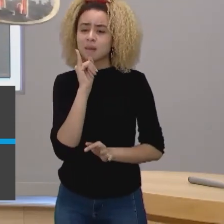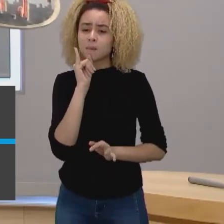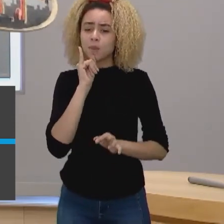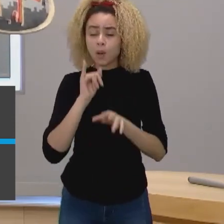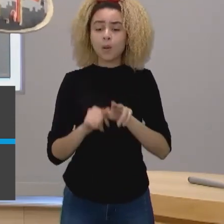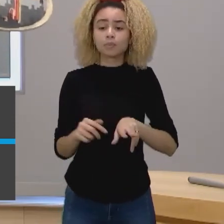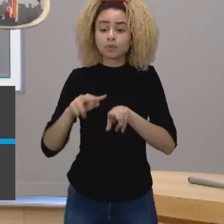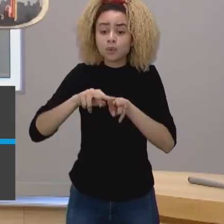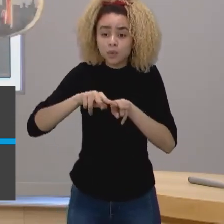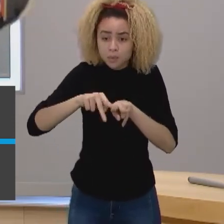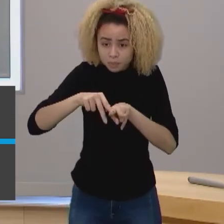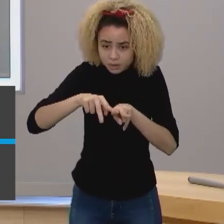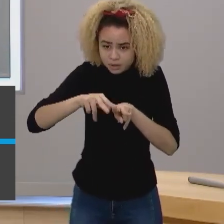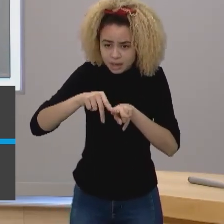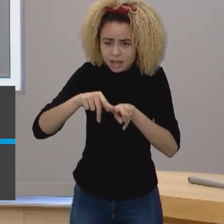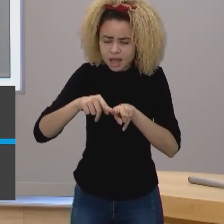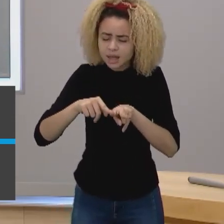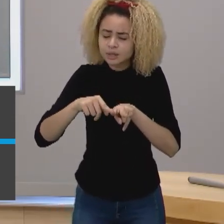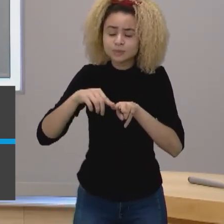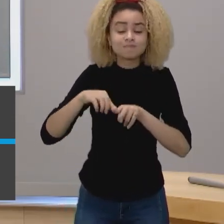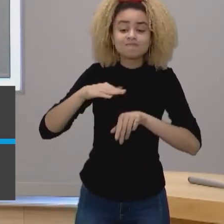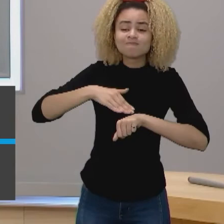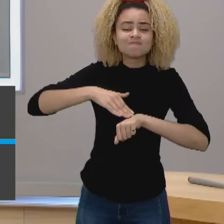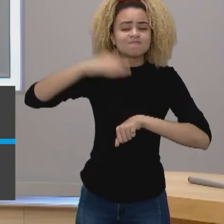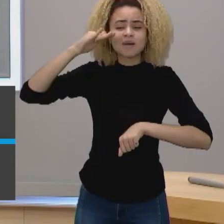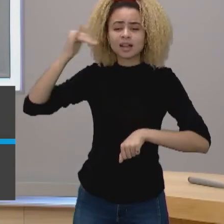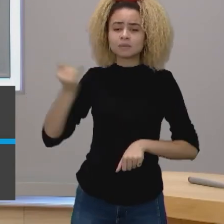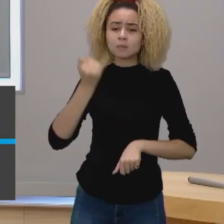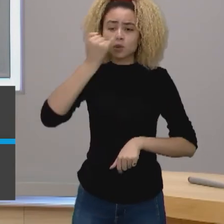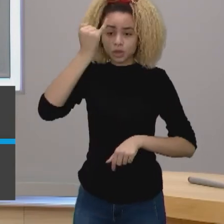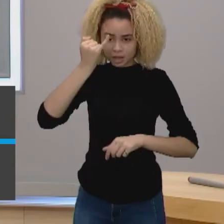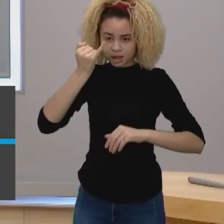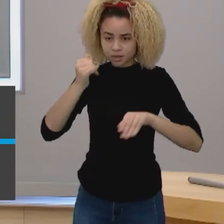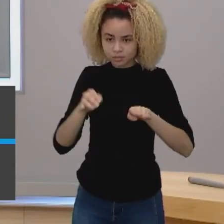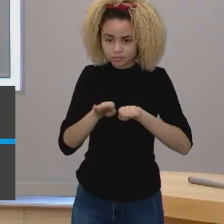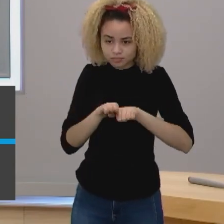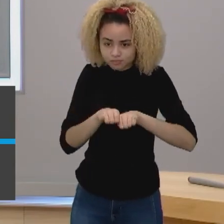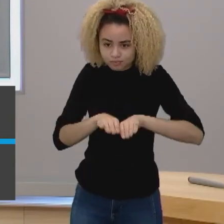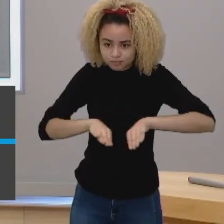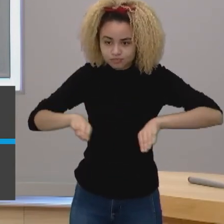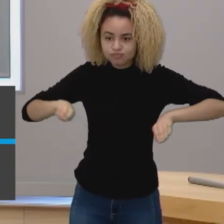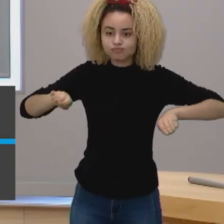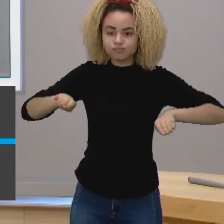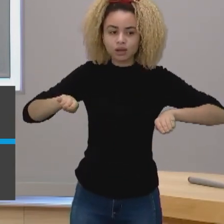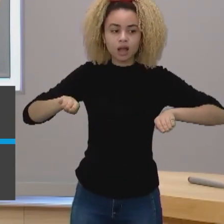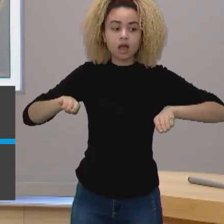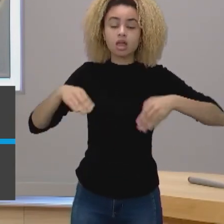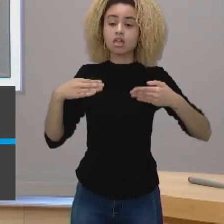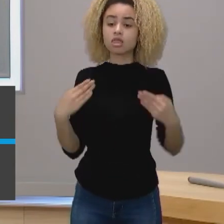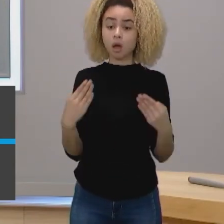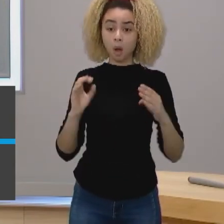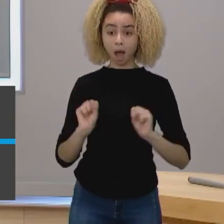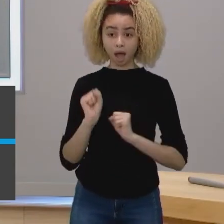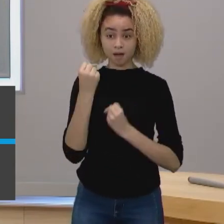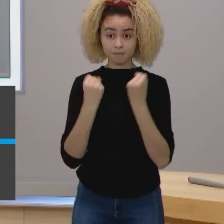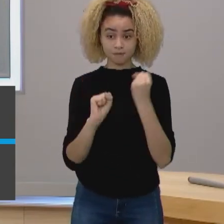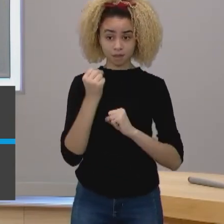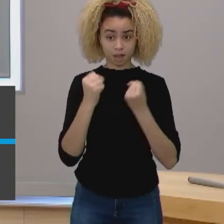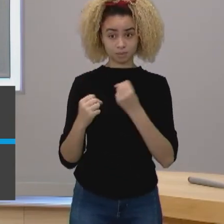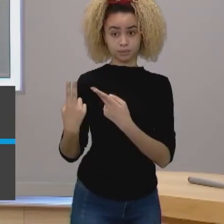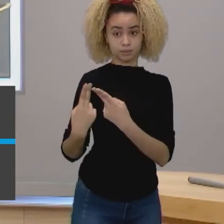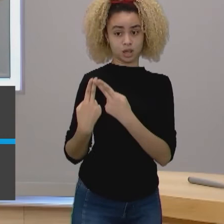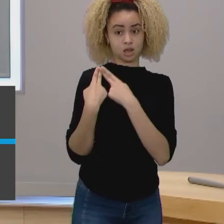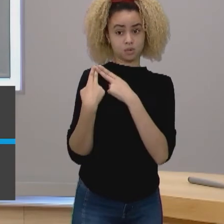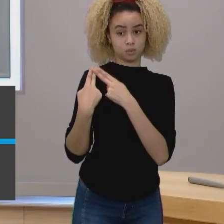essencial seja esse pedaço de madeira, tá? Então, a fábrica ela vai se